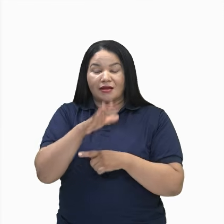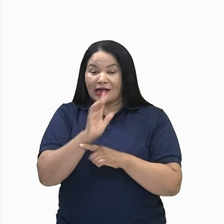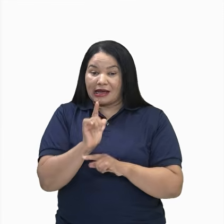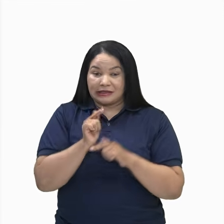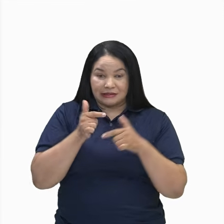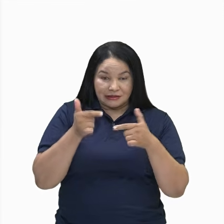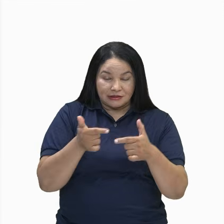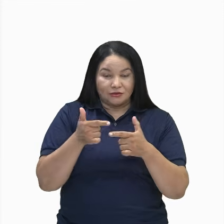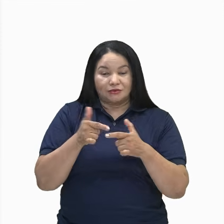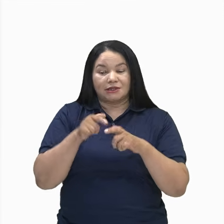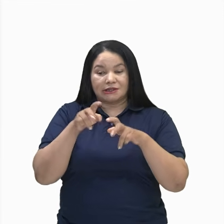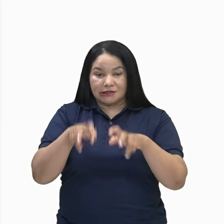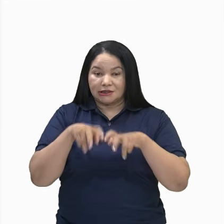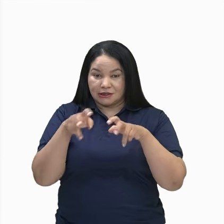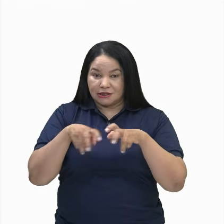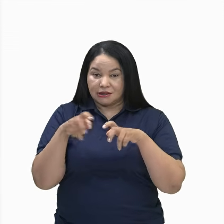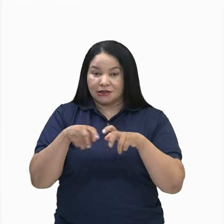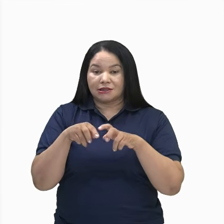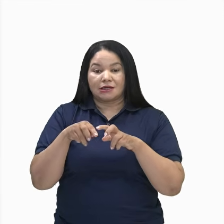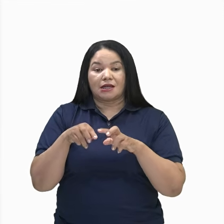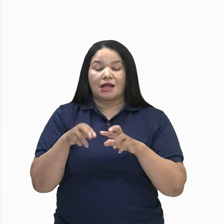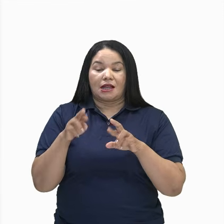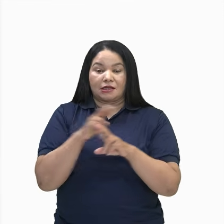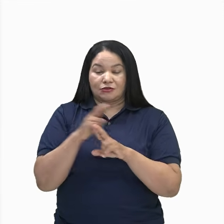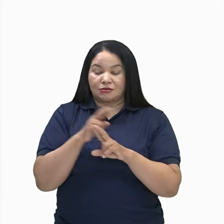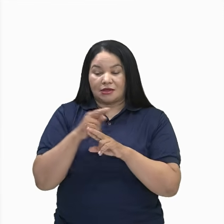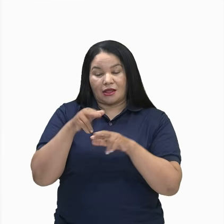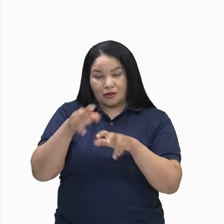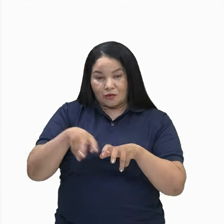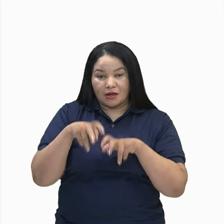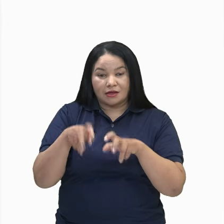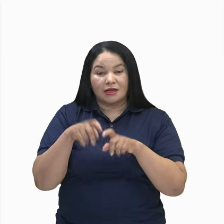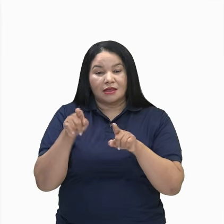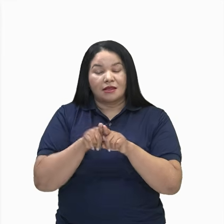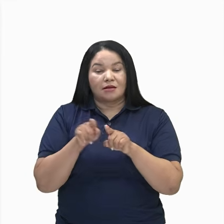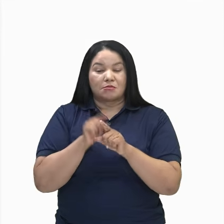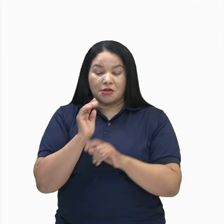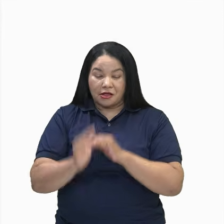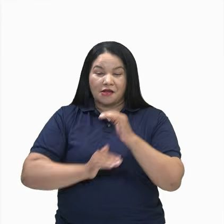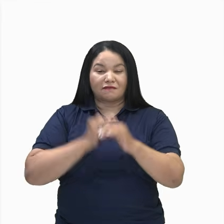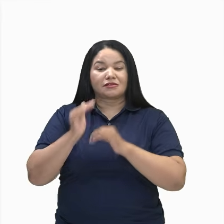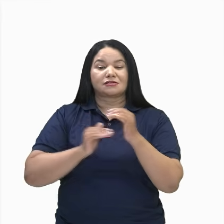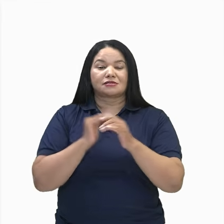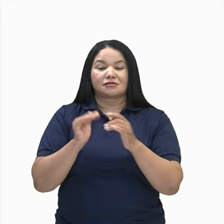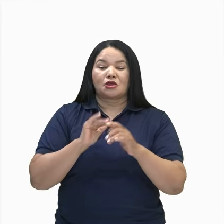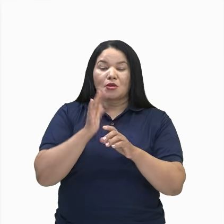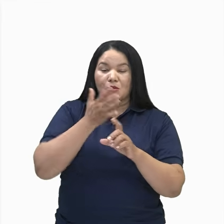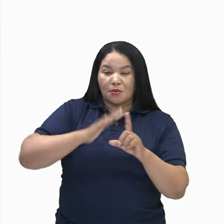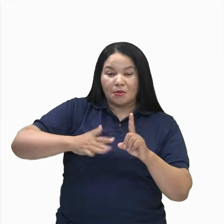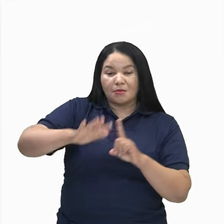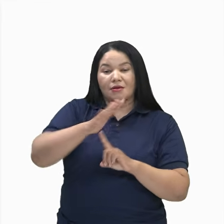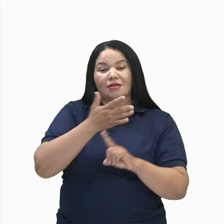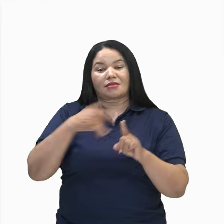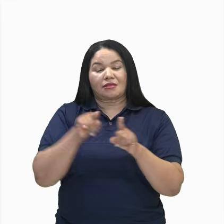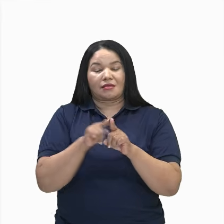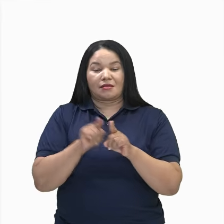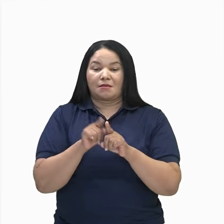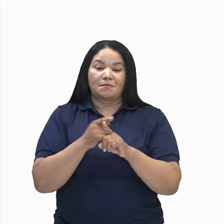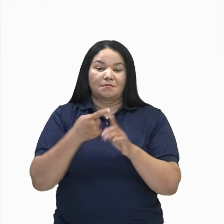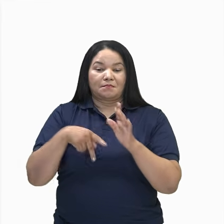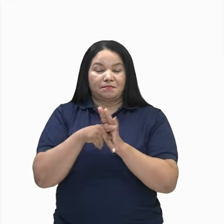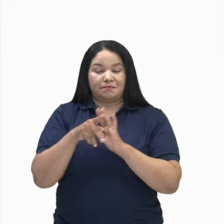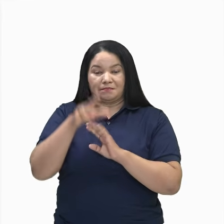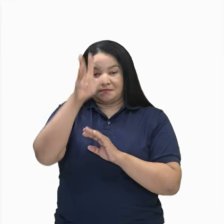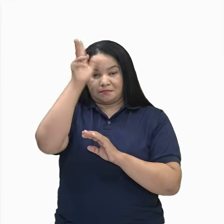ações agrícolas, né, do agronegócio que está avançando aí sobre o meio ambiente, sobre o bioma amazônico.